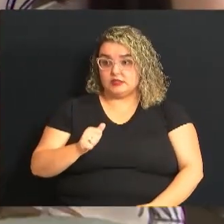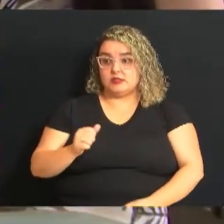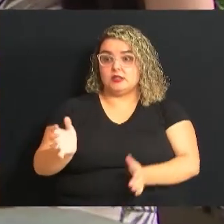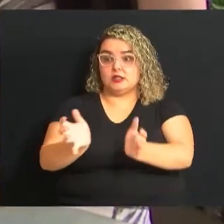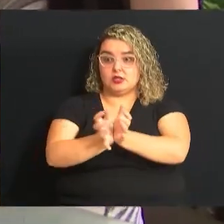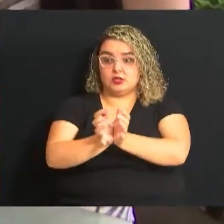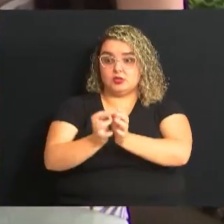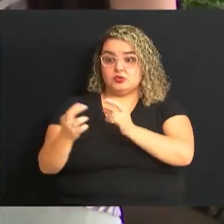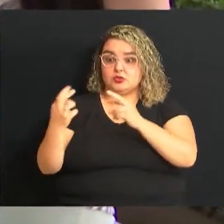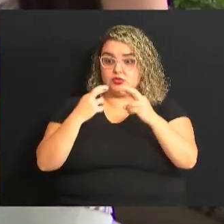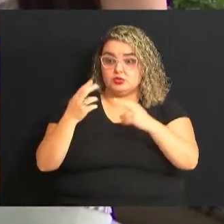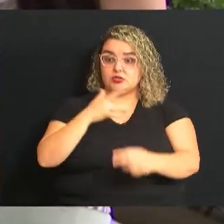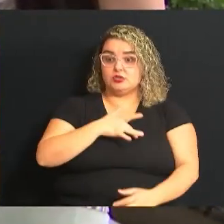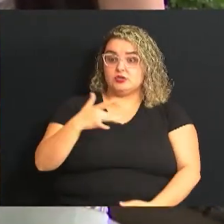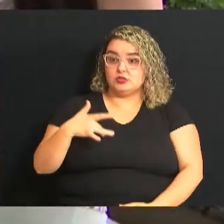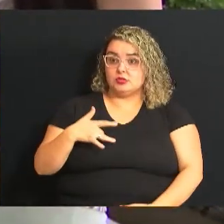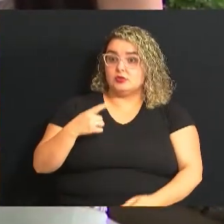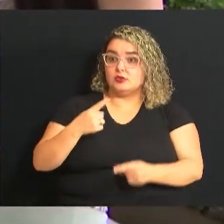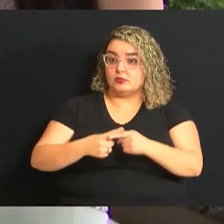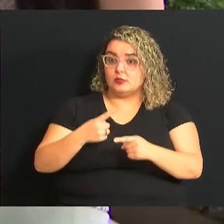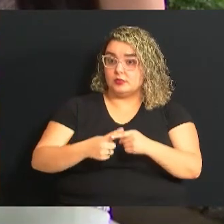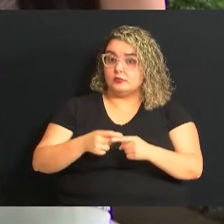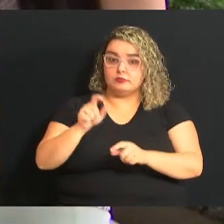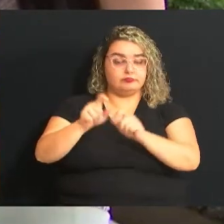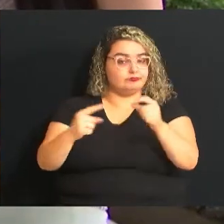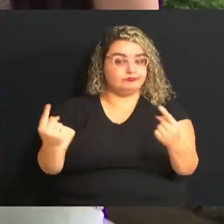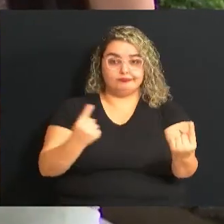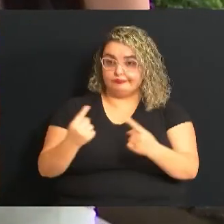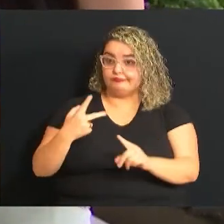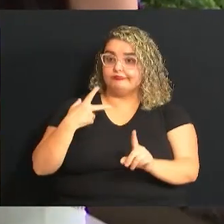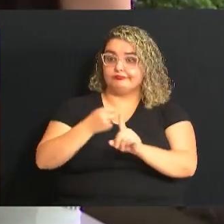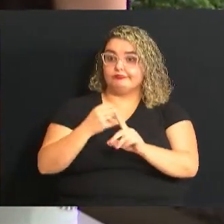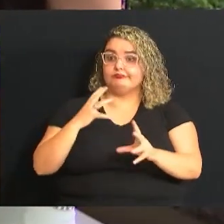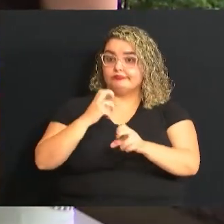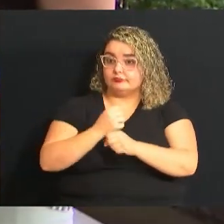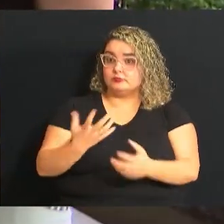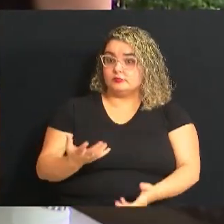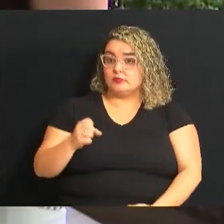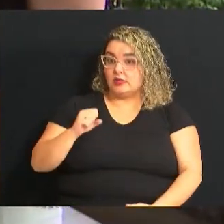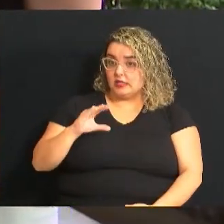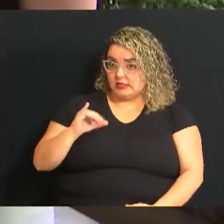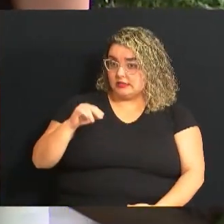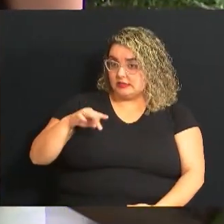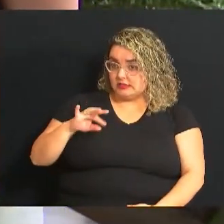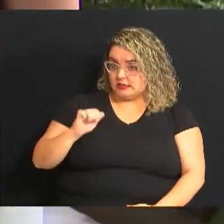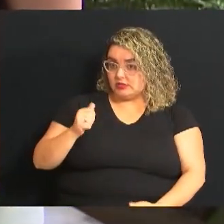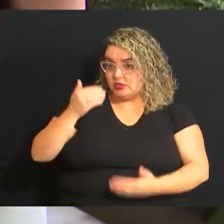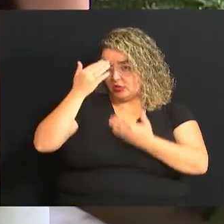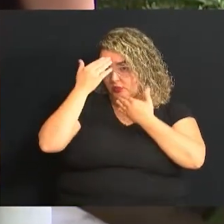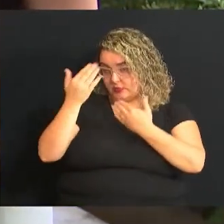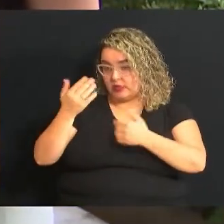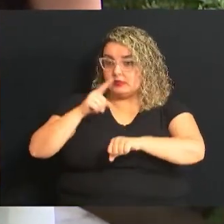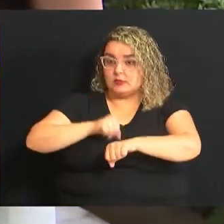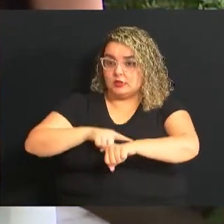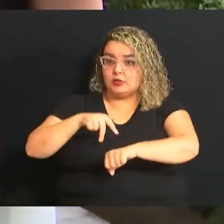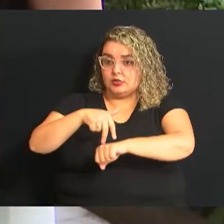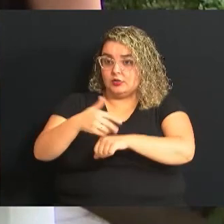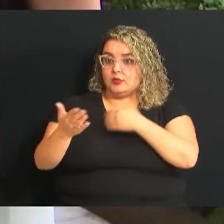em Saúde, porque o pessoal não está vindo tomar aí essa dose de reforço. Cíntia, obrigada pelo seu tempo, viu, para falar um